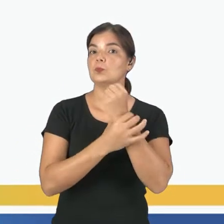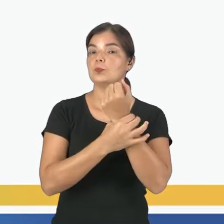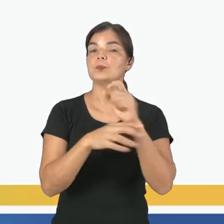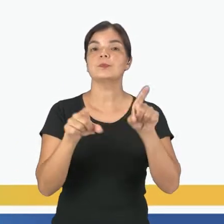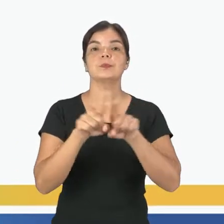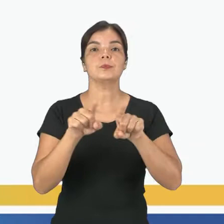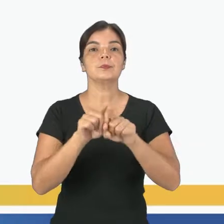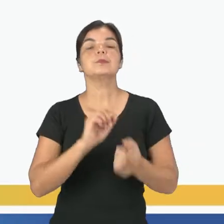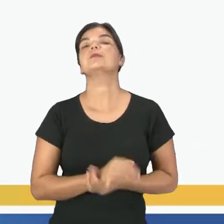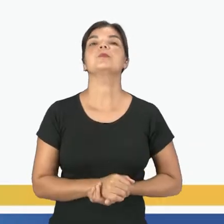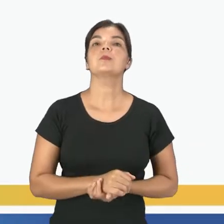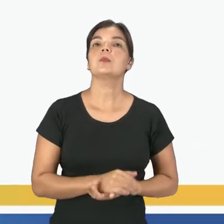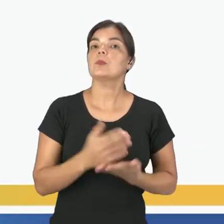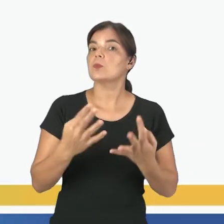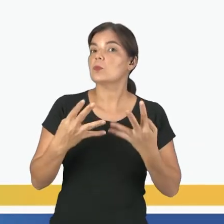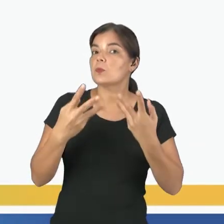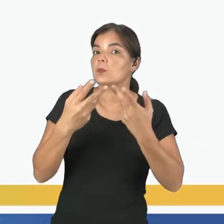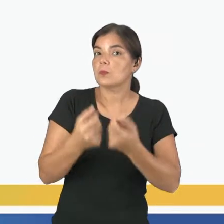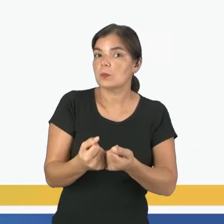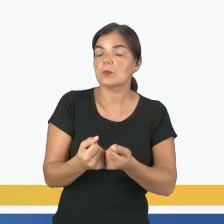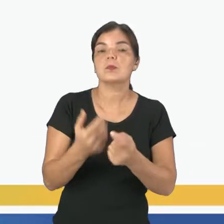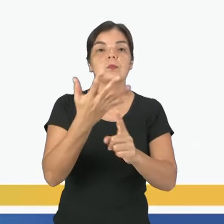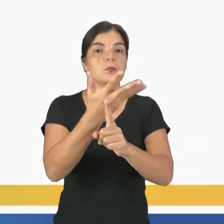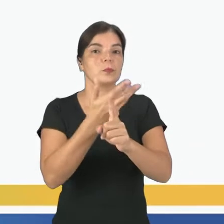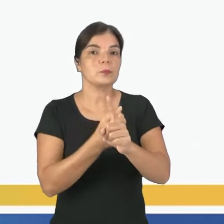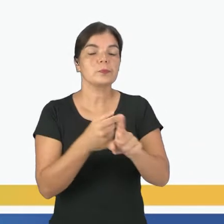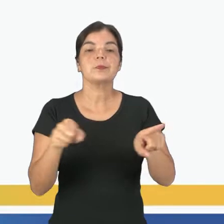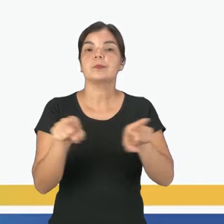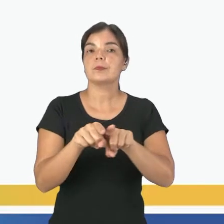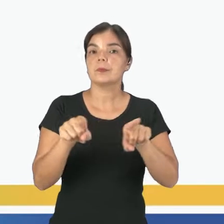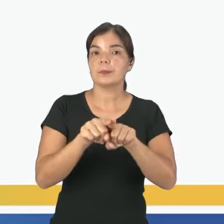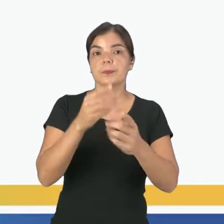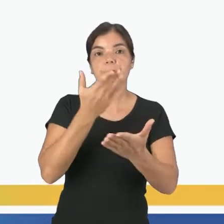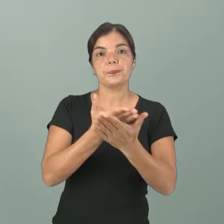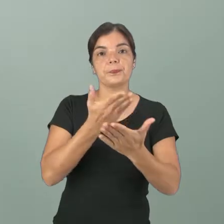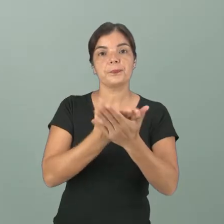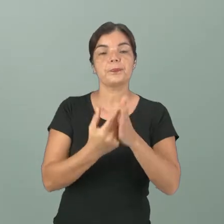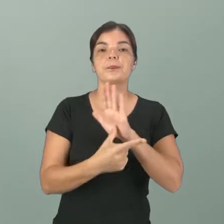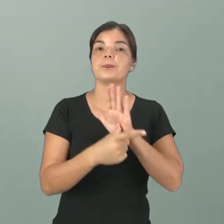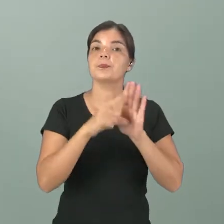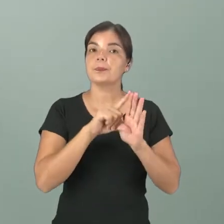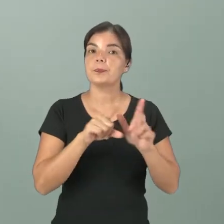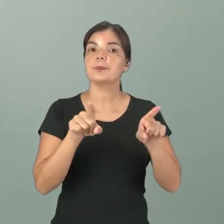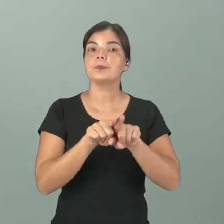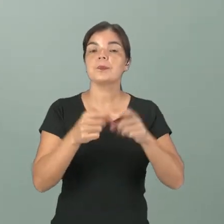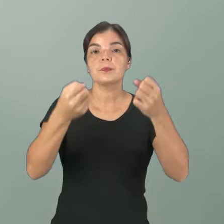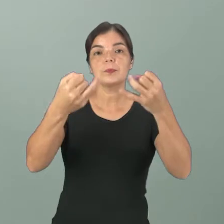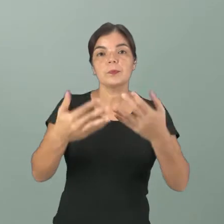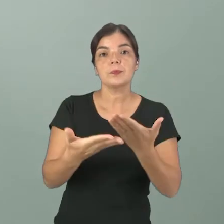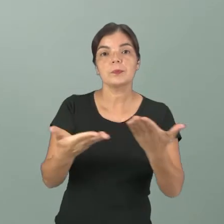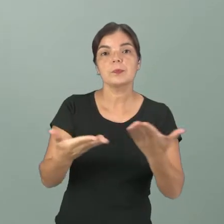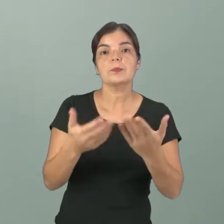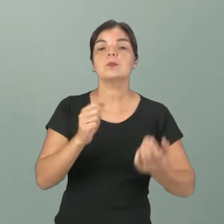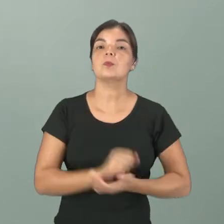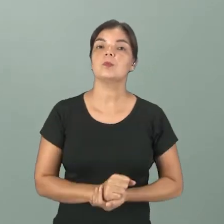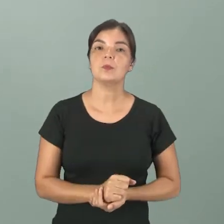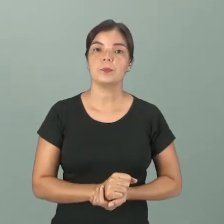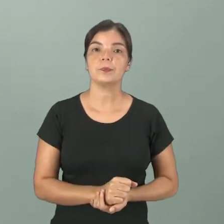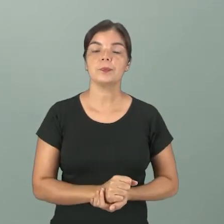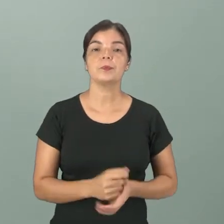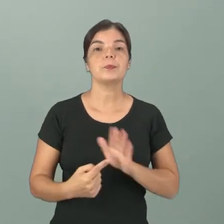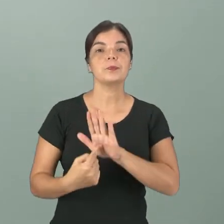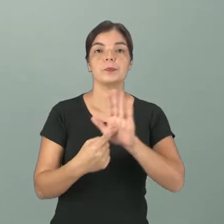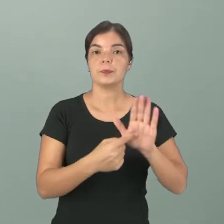para tornozelos. Então, toda essa arte nós trabalhamos na aula passada e hoje eu quero falar com vocês sobre